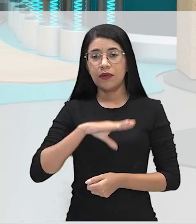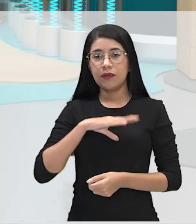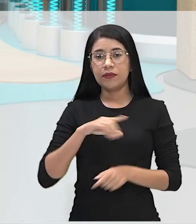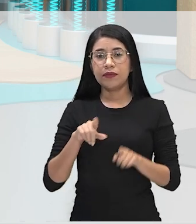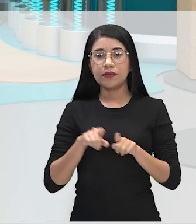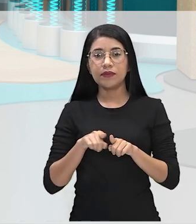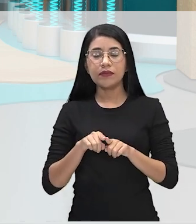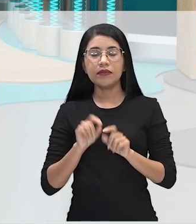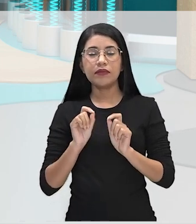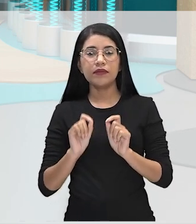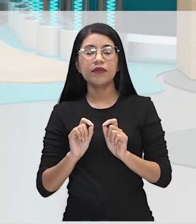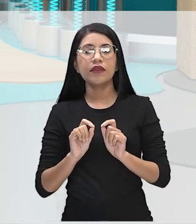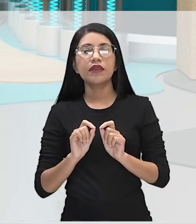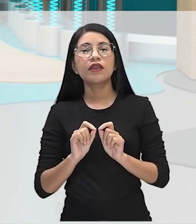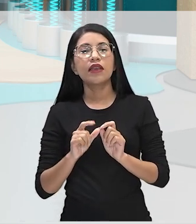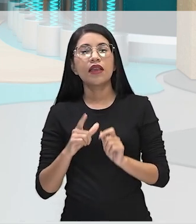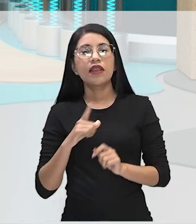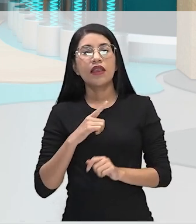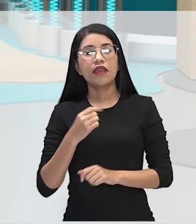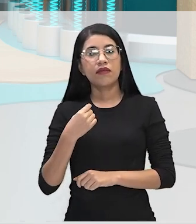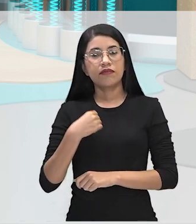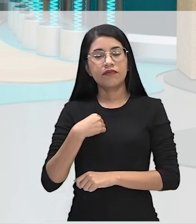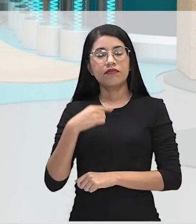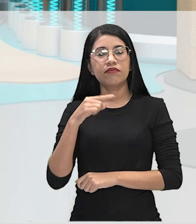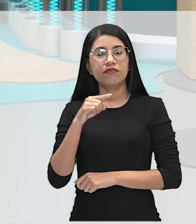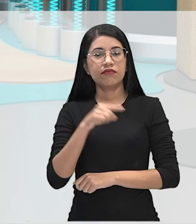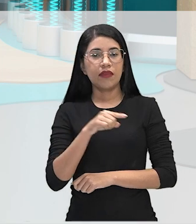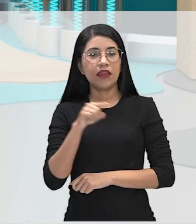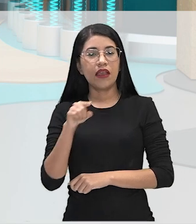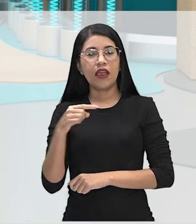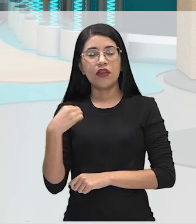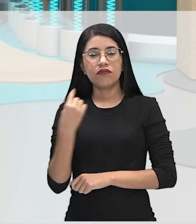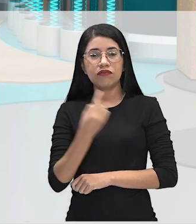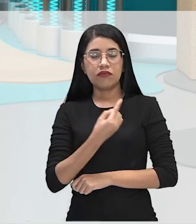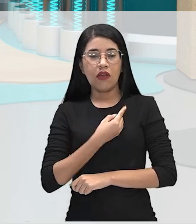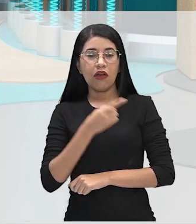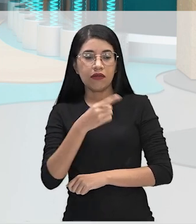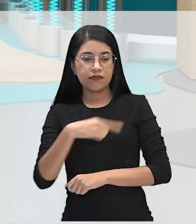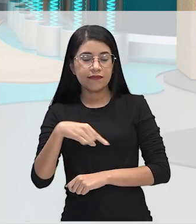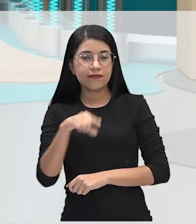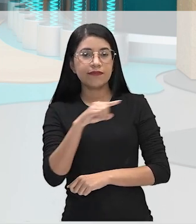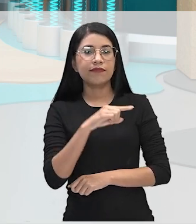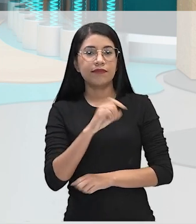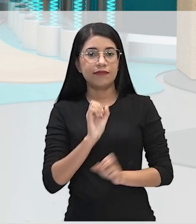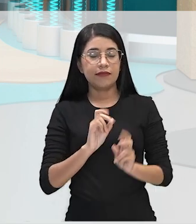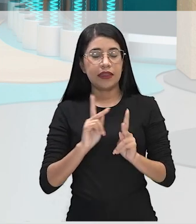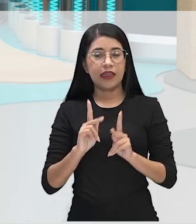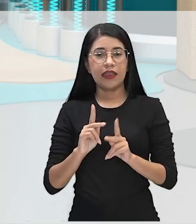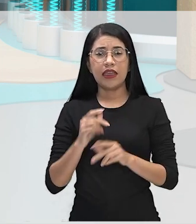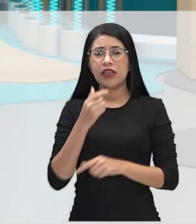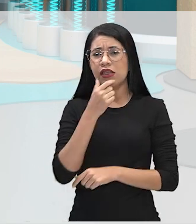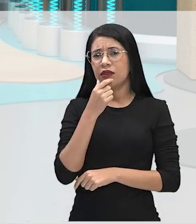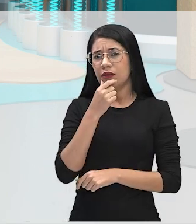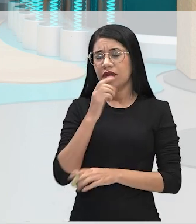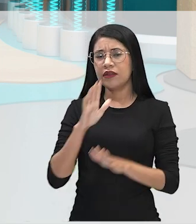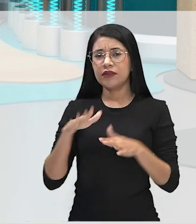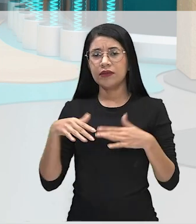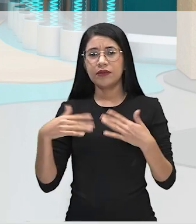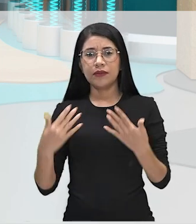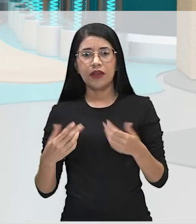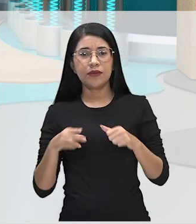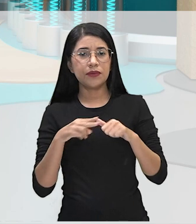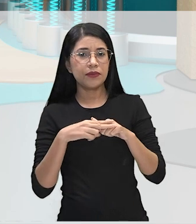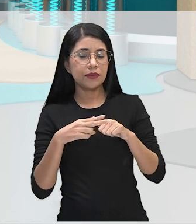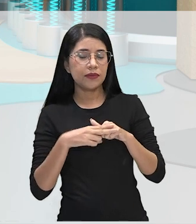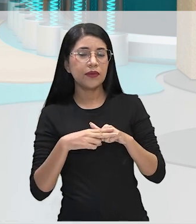temos ele, eu, ele, nós, vocês, certo? E na língua inglesa, quais são os pronomes que